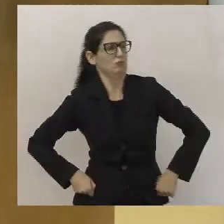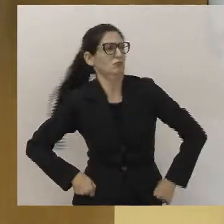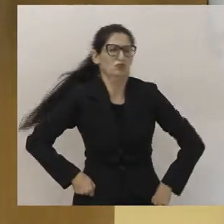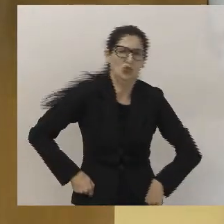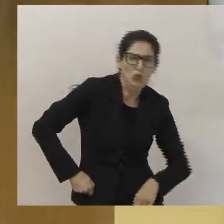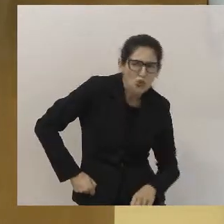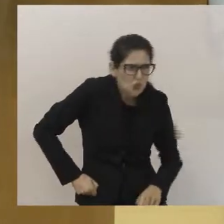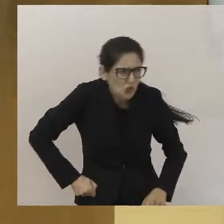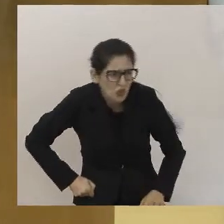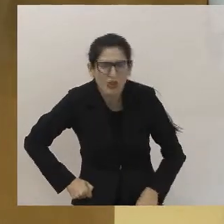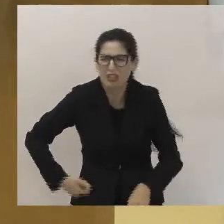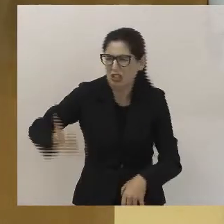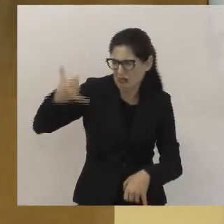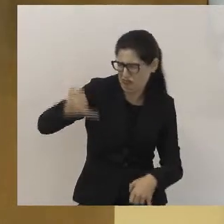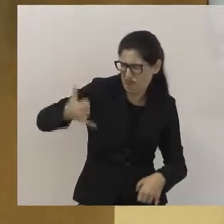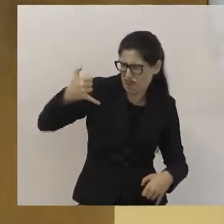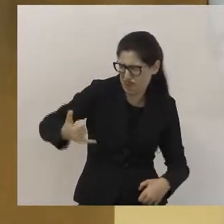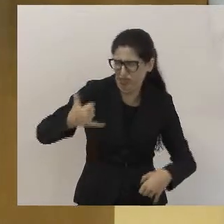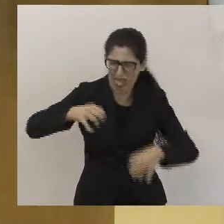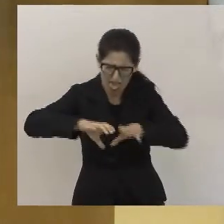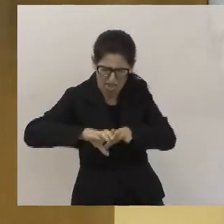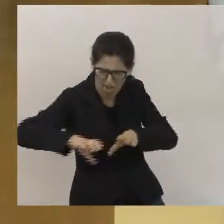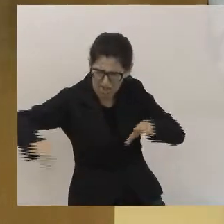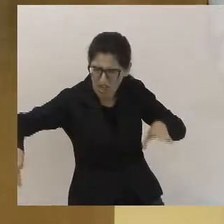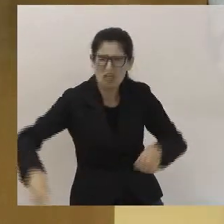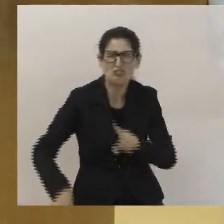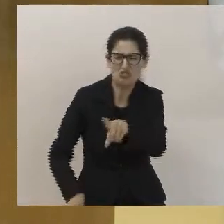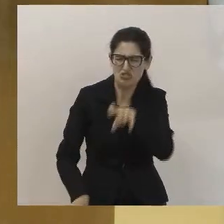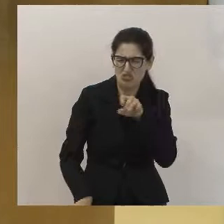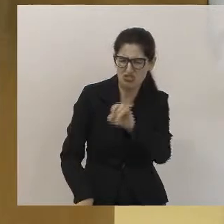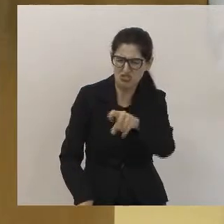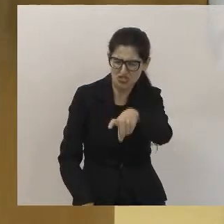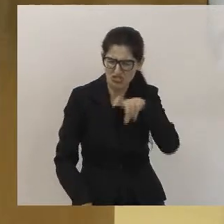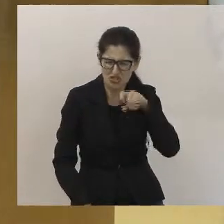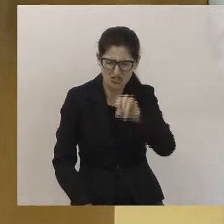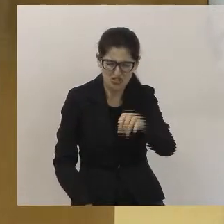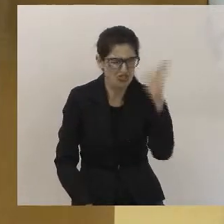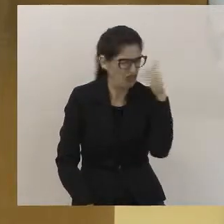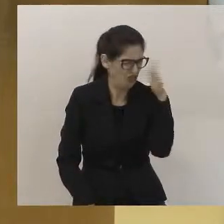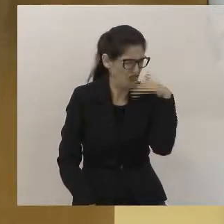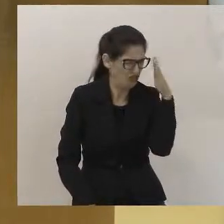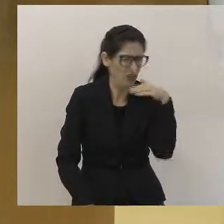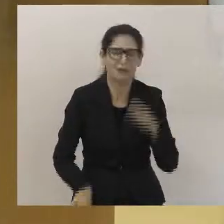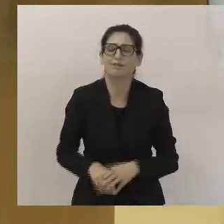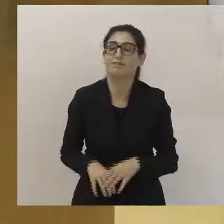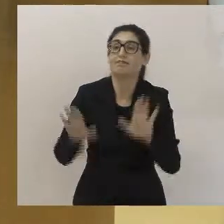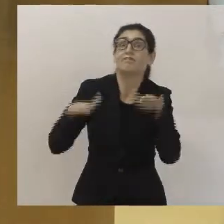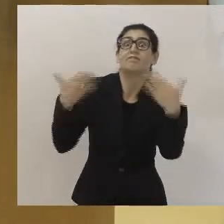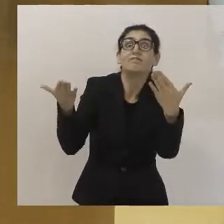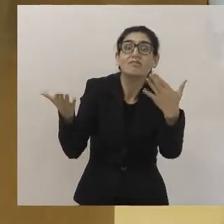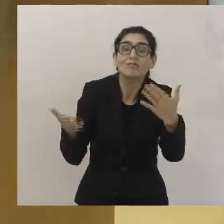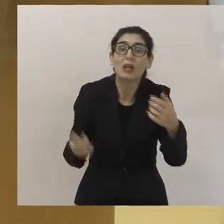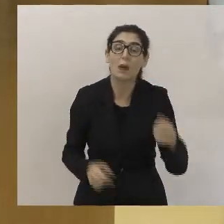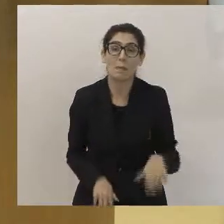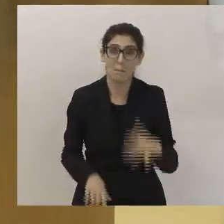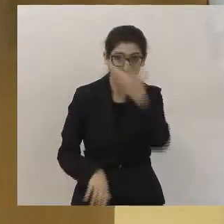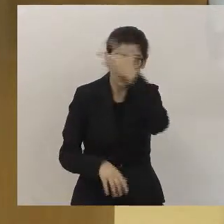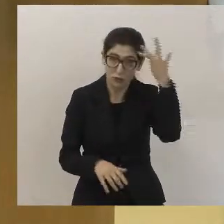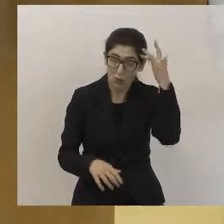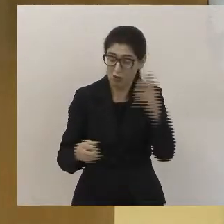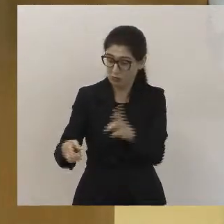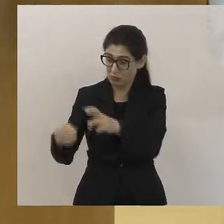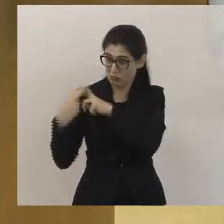como é que fica fezes na calçada urina na calçada assistente social dependência